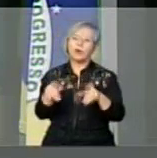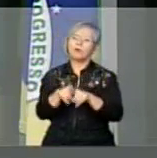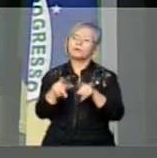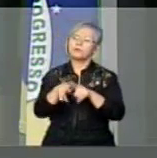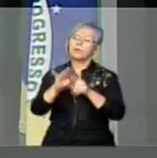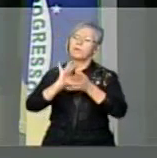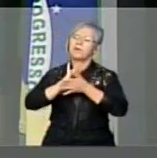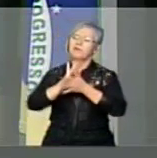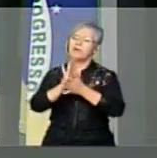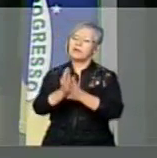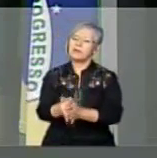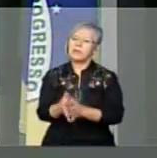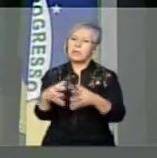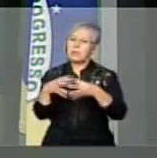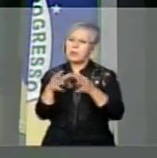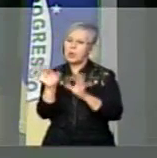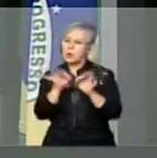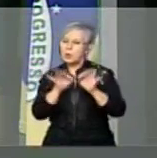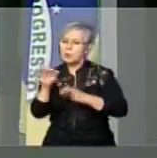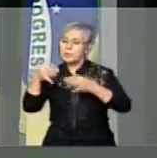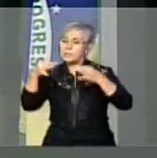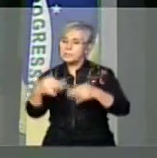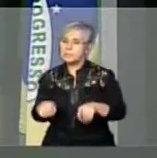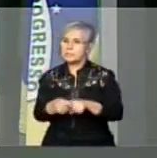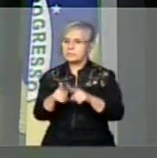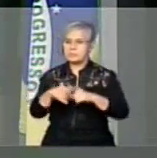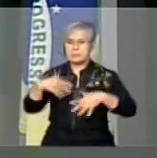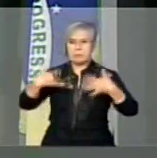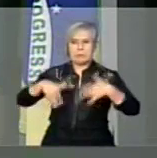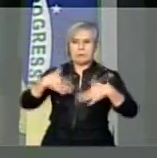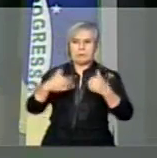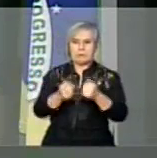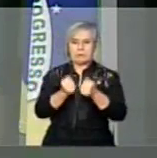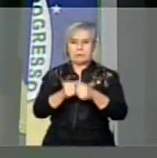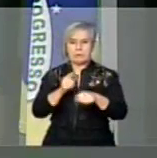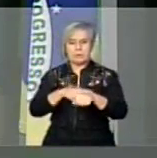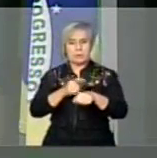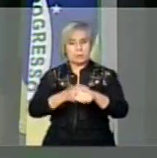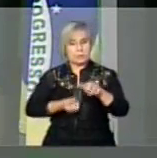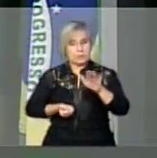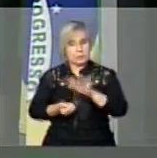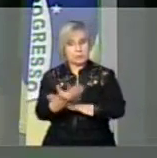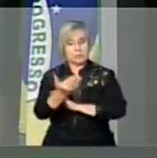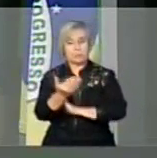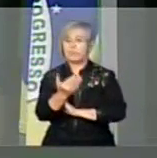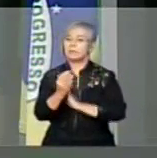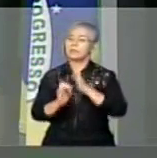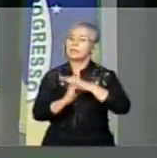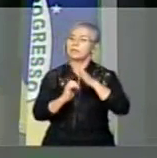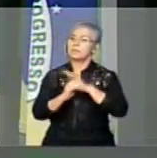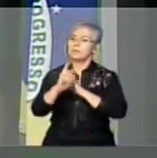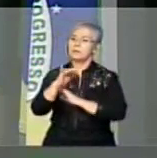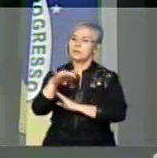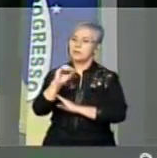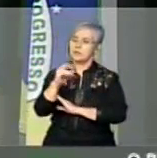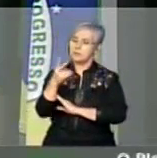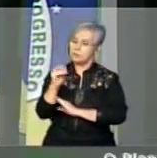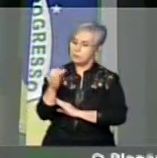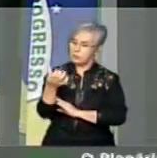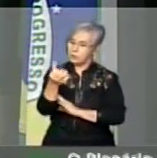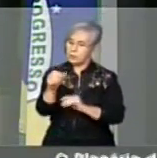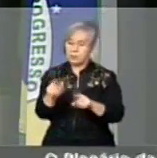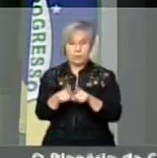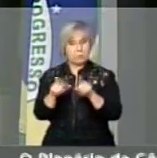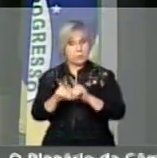a organização adequada e tempestiva das entregas pela Rio 2016, como ocorre internacionalmente em eventos de